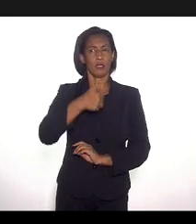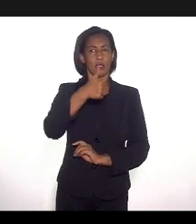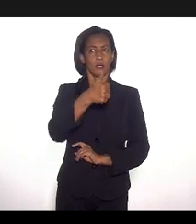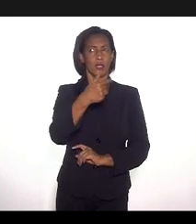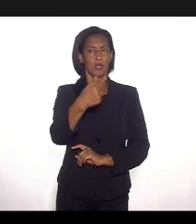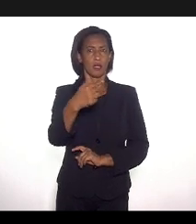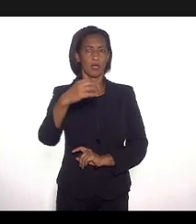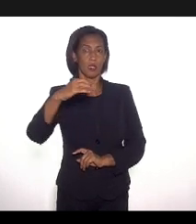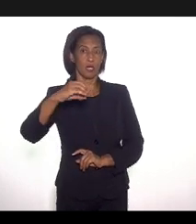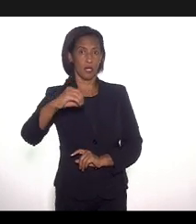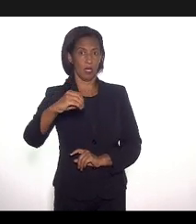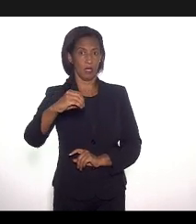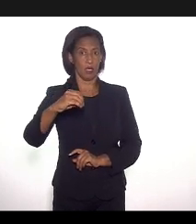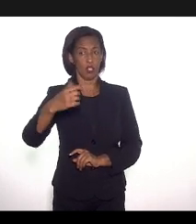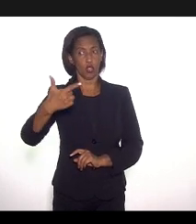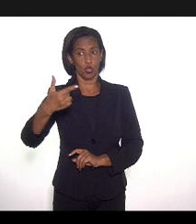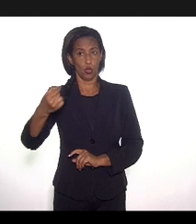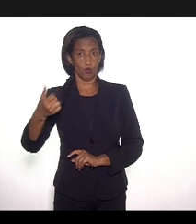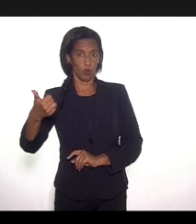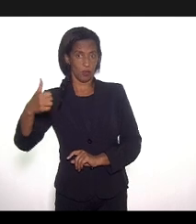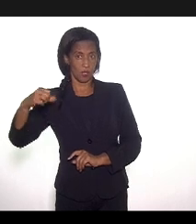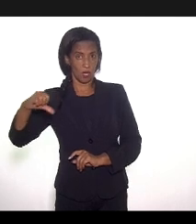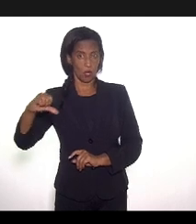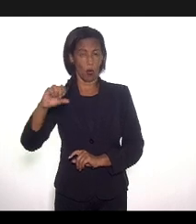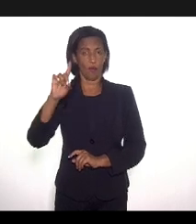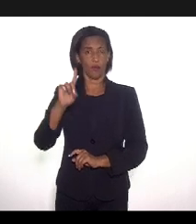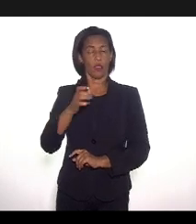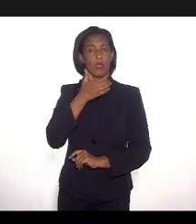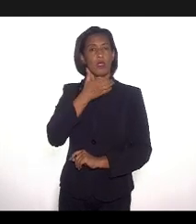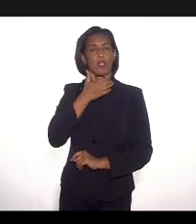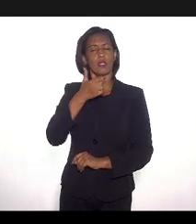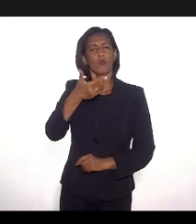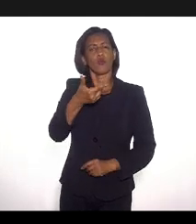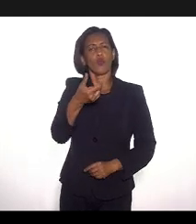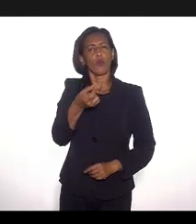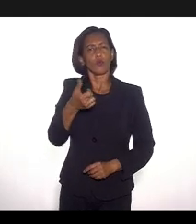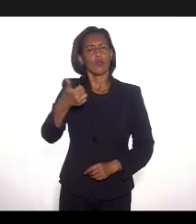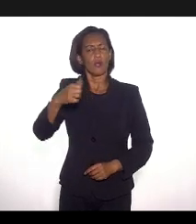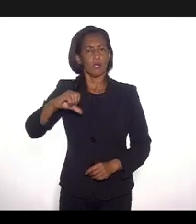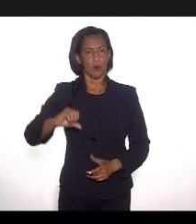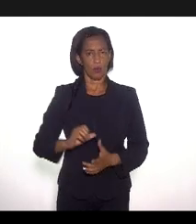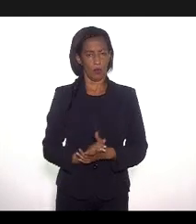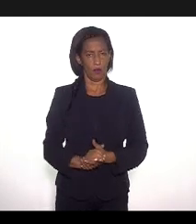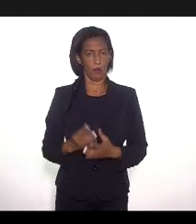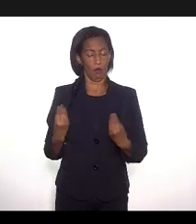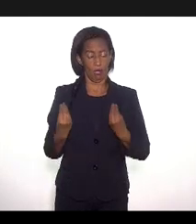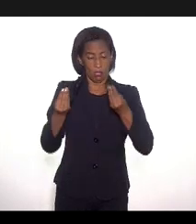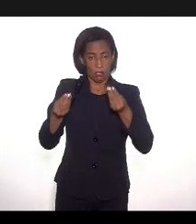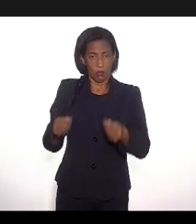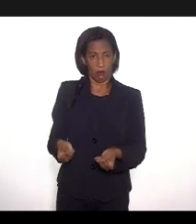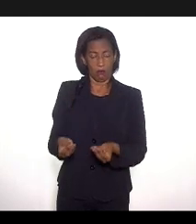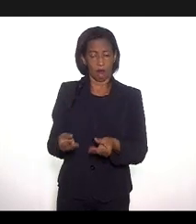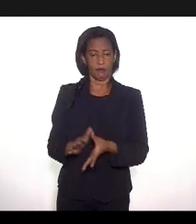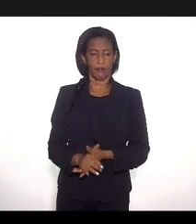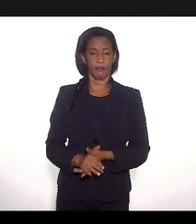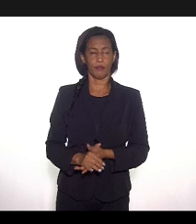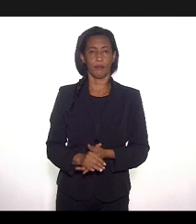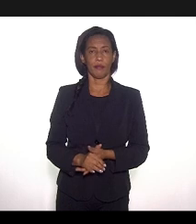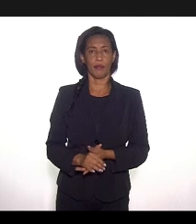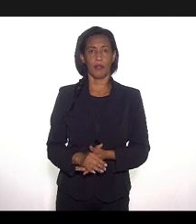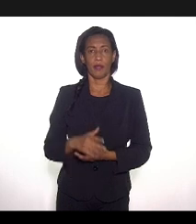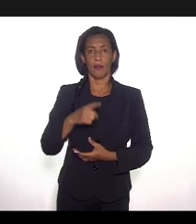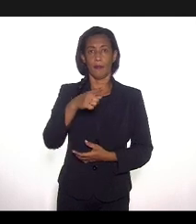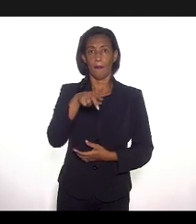170, de 19 de dezembro de 2019, que concede prazo de